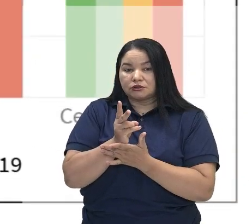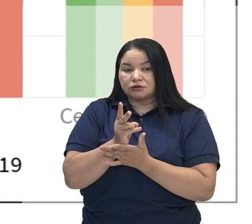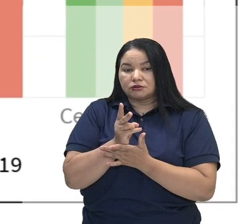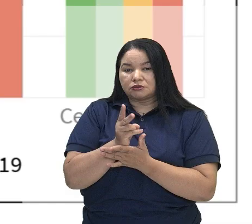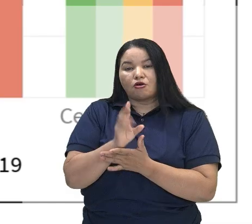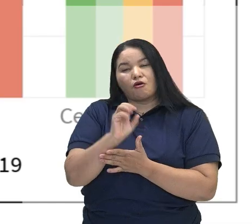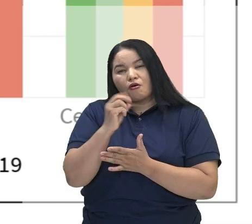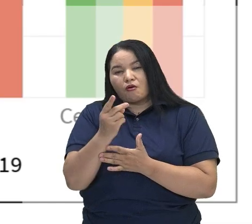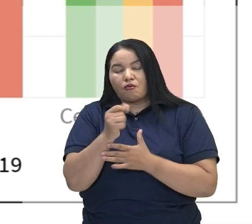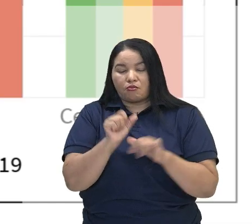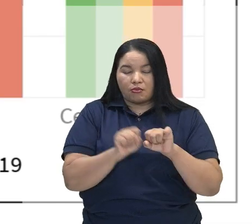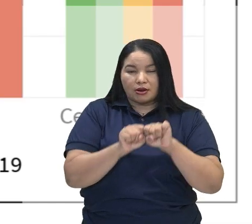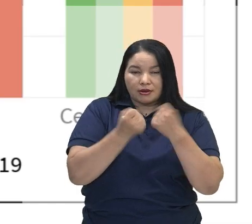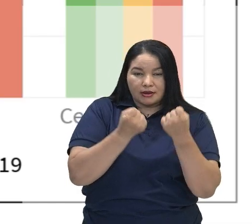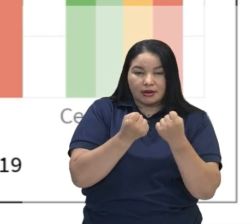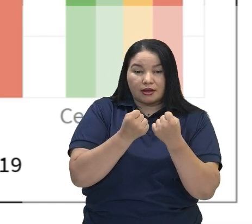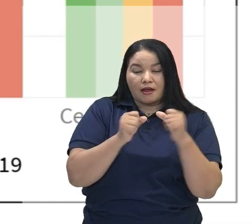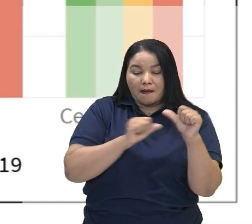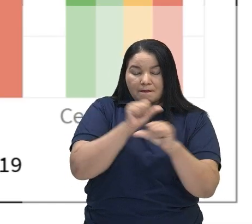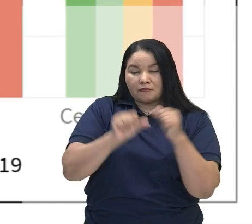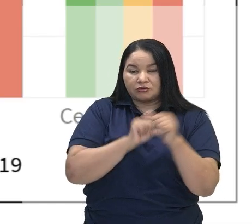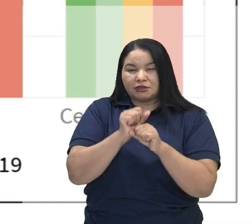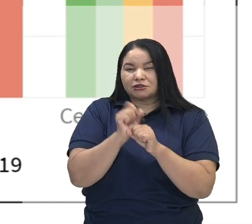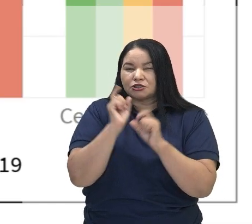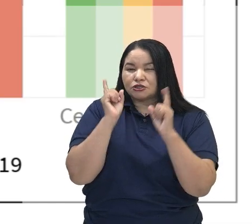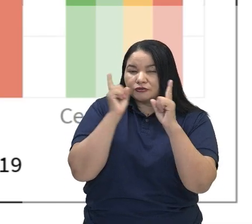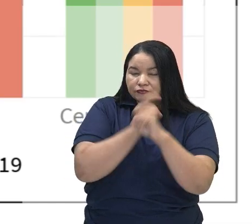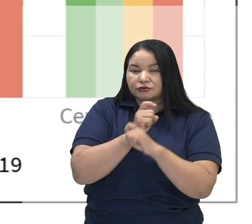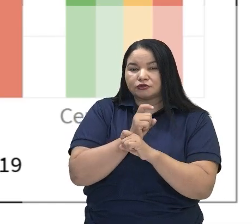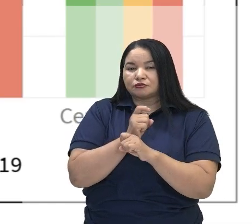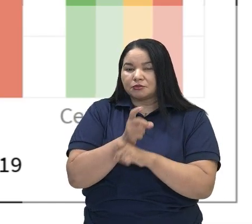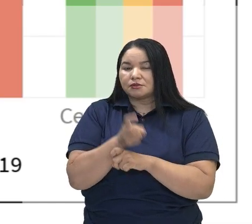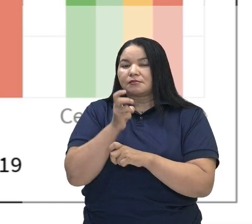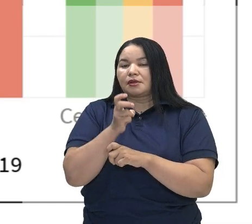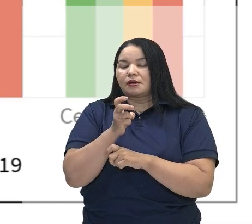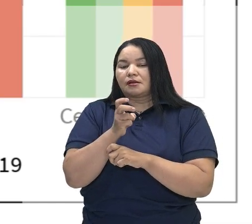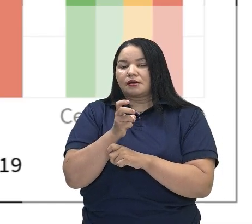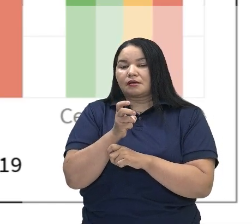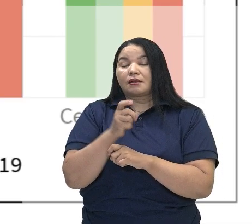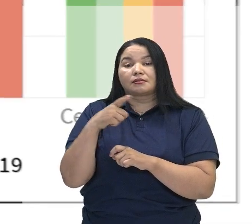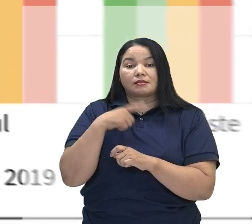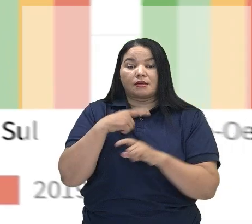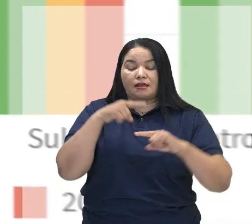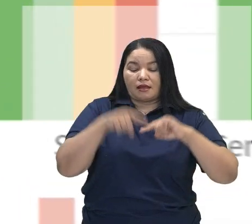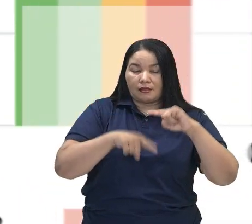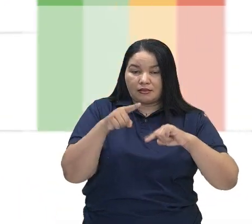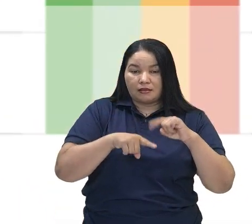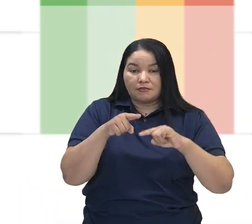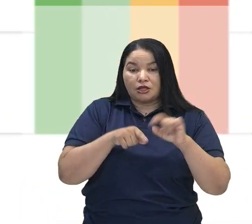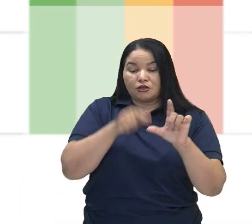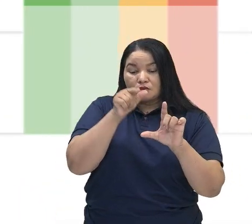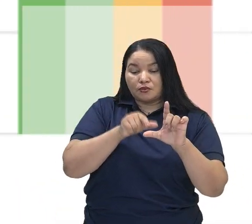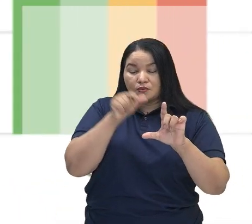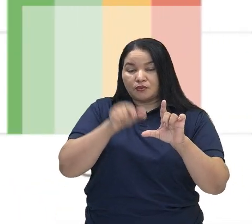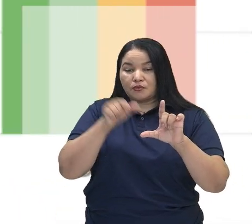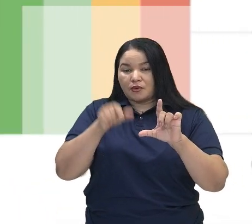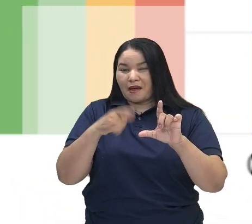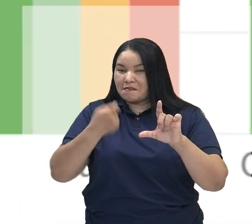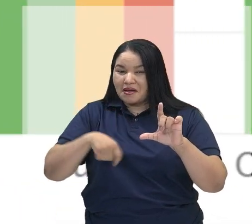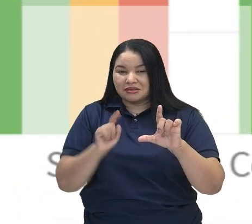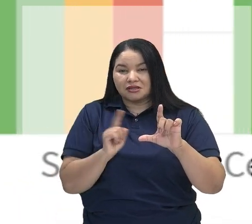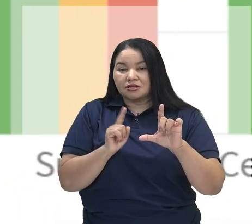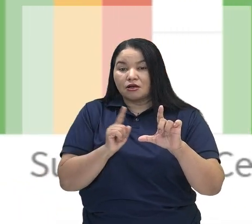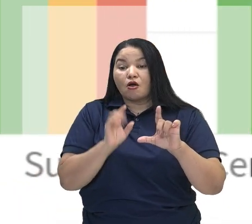quebras nos eixos que sejam difíceis de notar? Existem elementos gráficos desnecessários ou